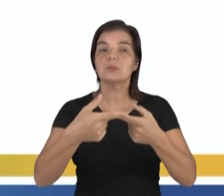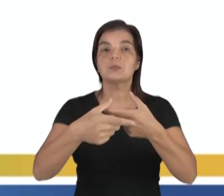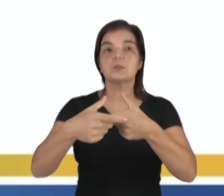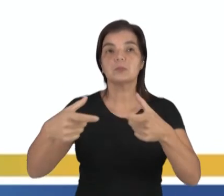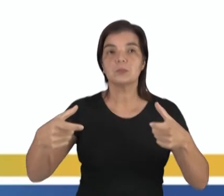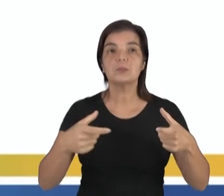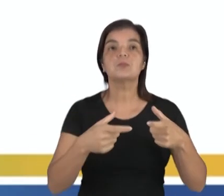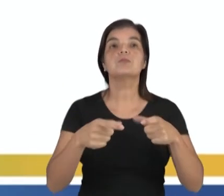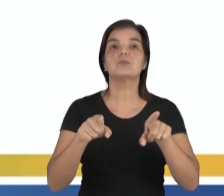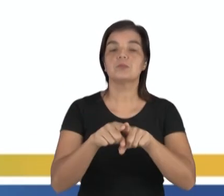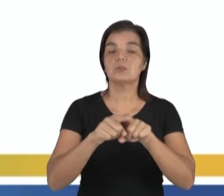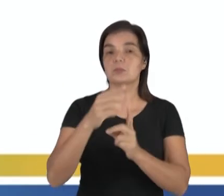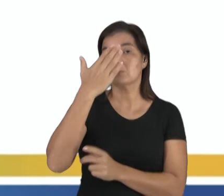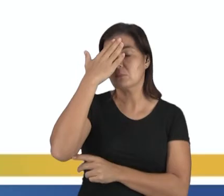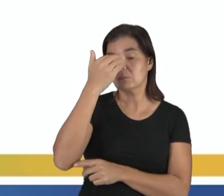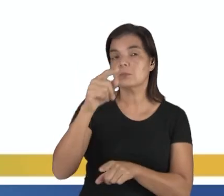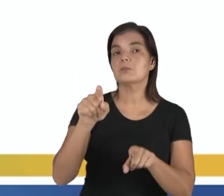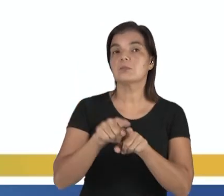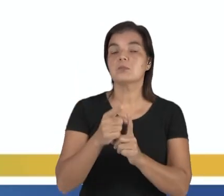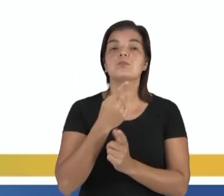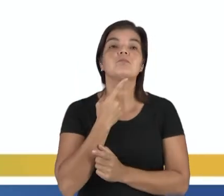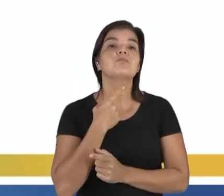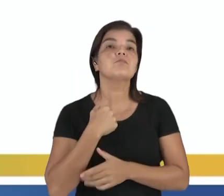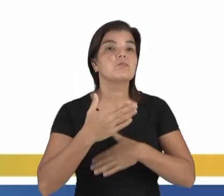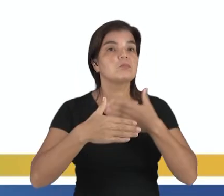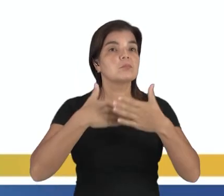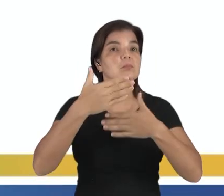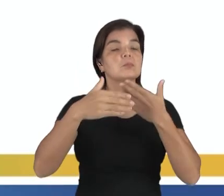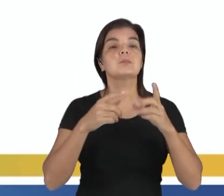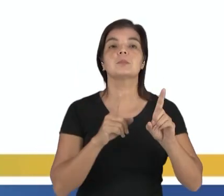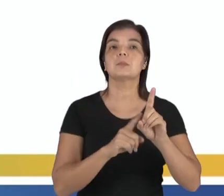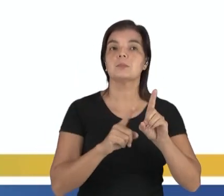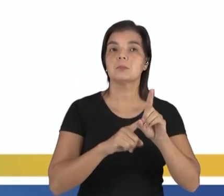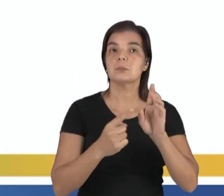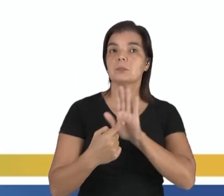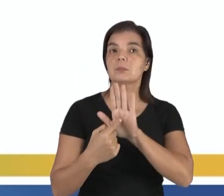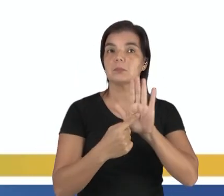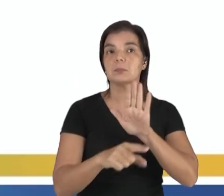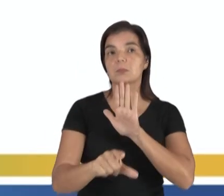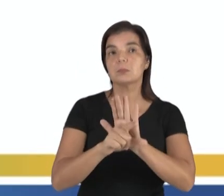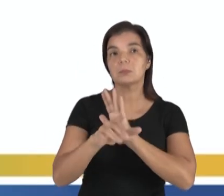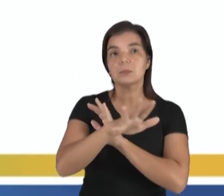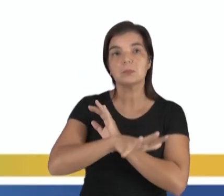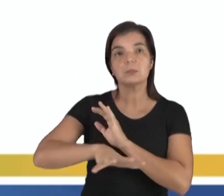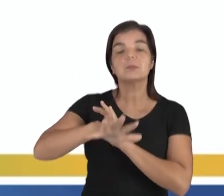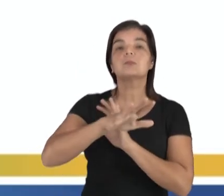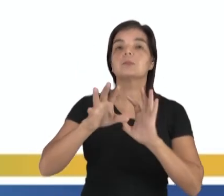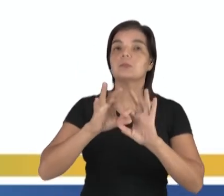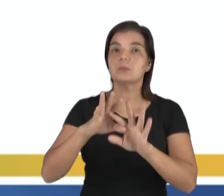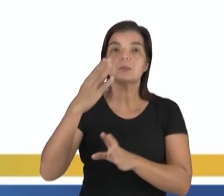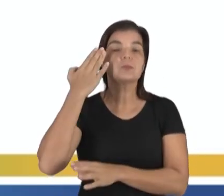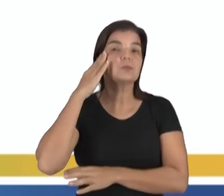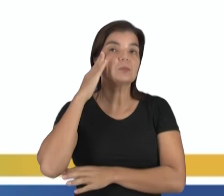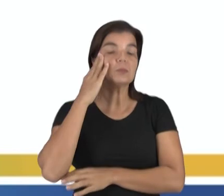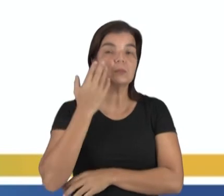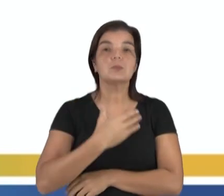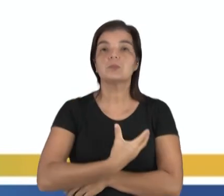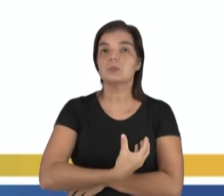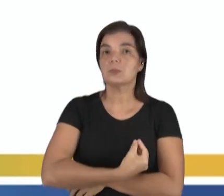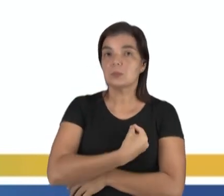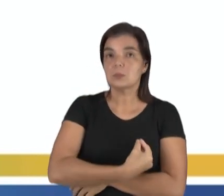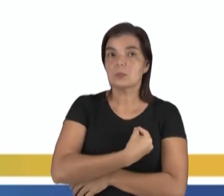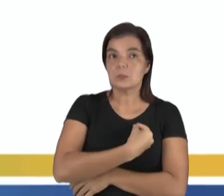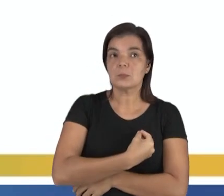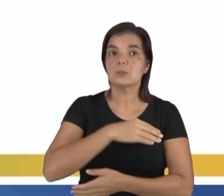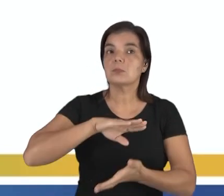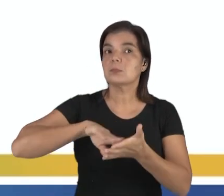outras áreas do saber que almejam o progresso. D. Explicitar as leis gerais que permitem interpretar